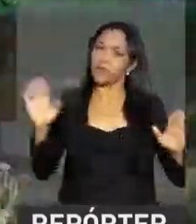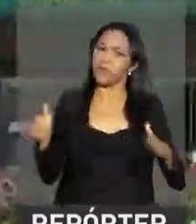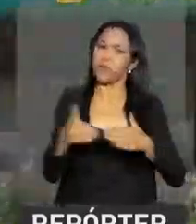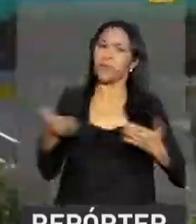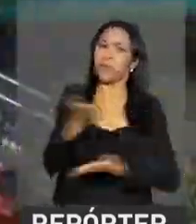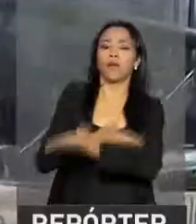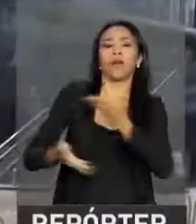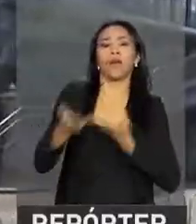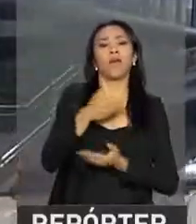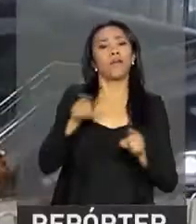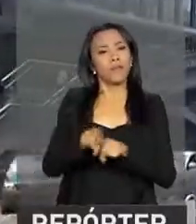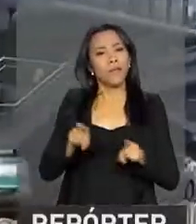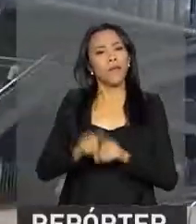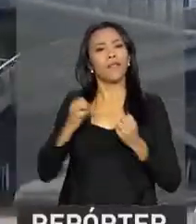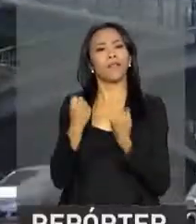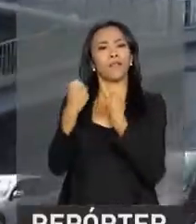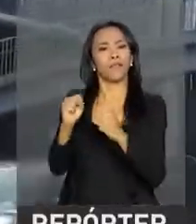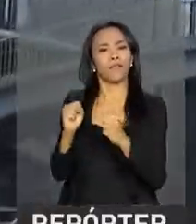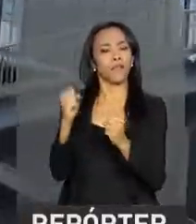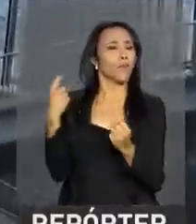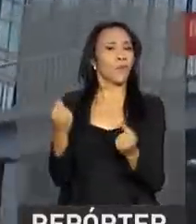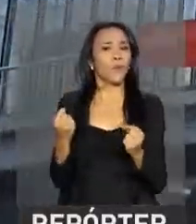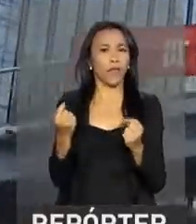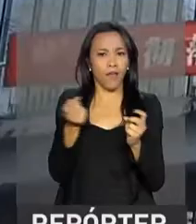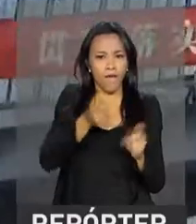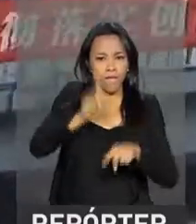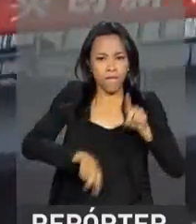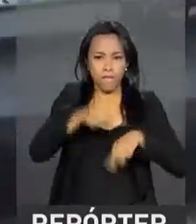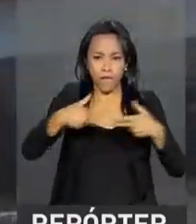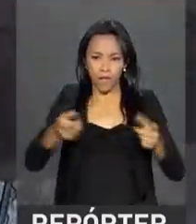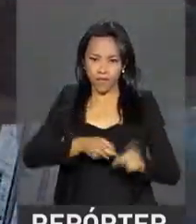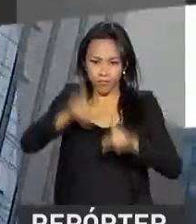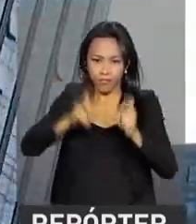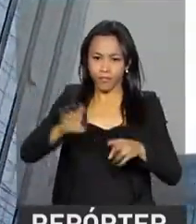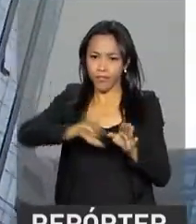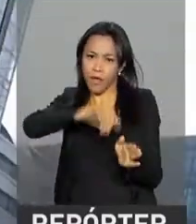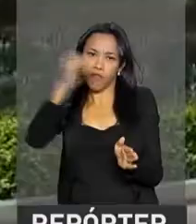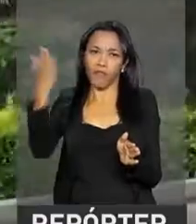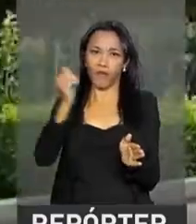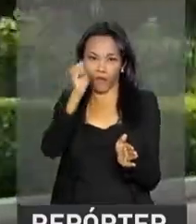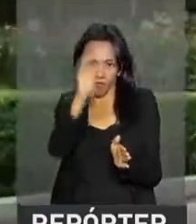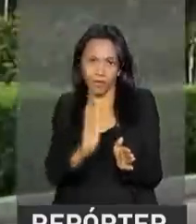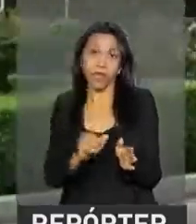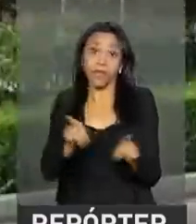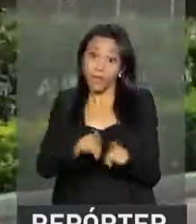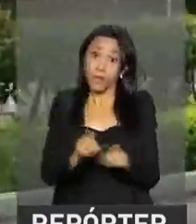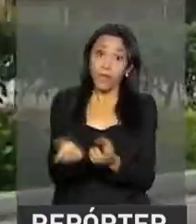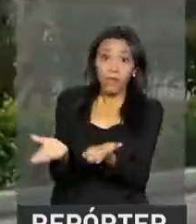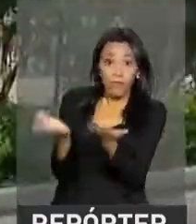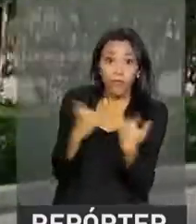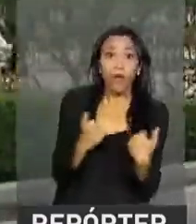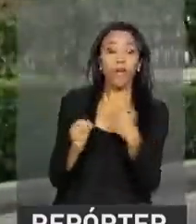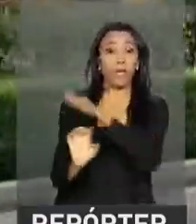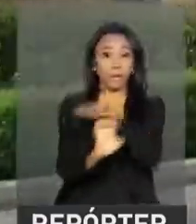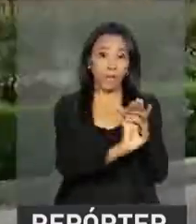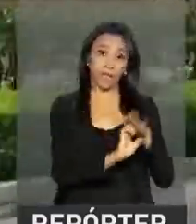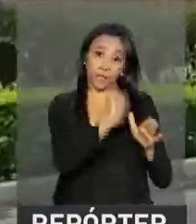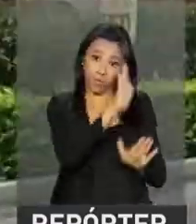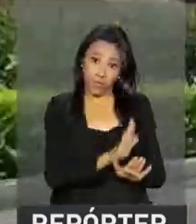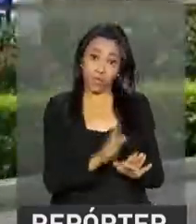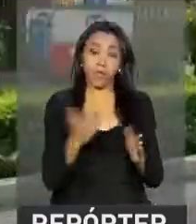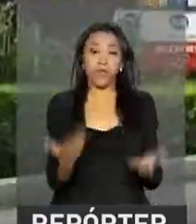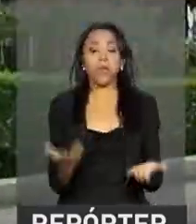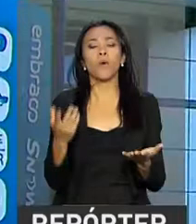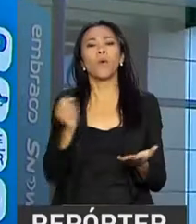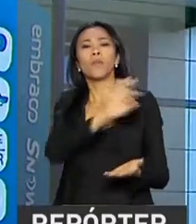deve defender a diversificação da pauta de exportações além de buscar atrair novos investimentos nesse sentido